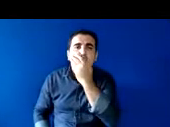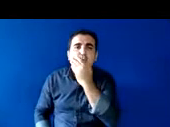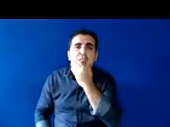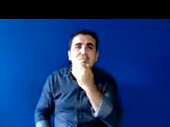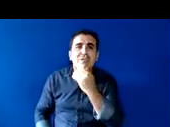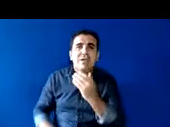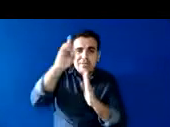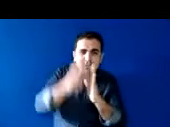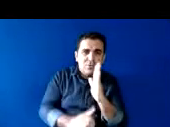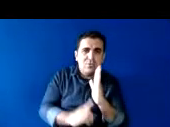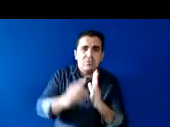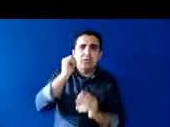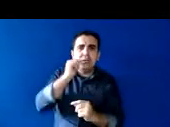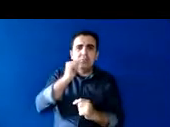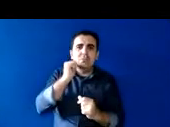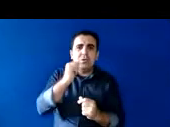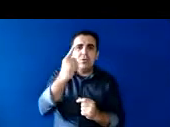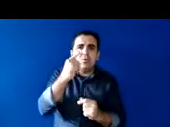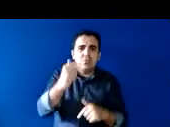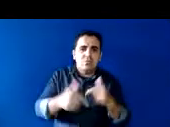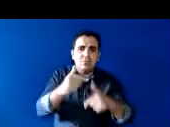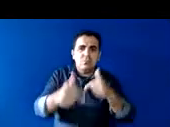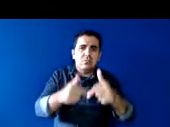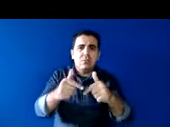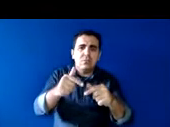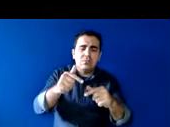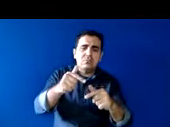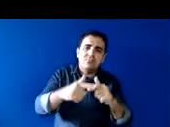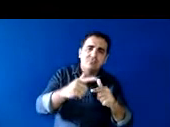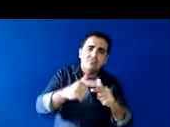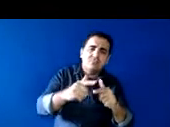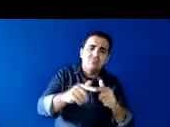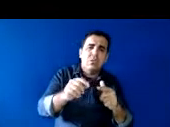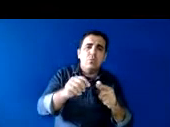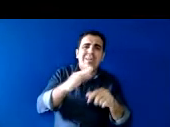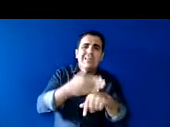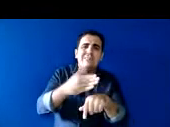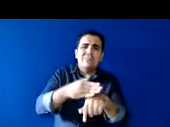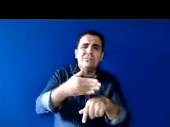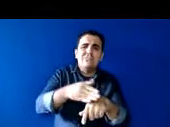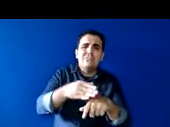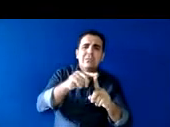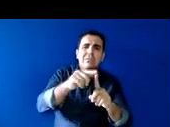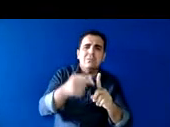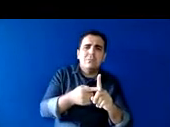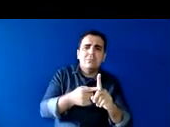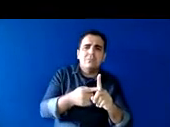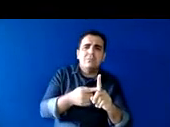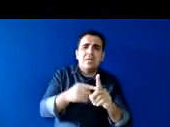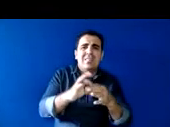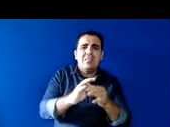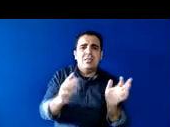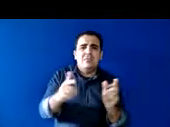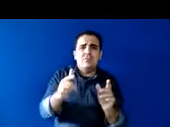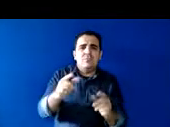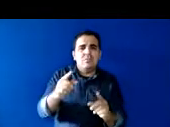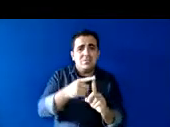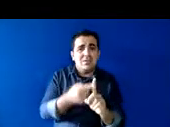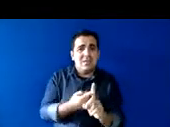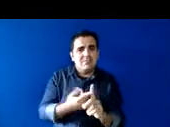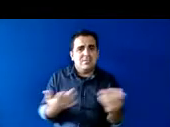garantem a elas um exercício da sexualidade livre de uma gravidez indesejada.